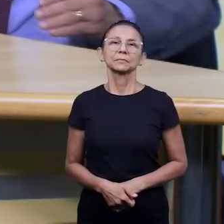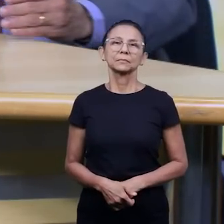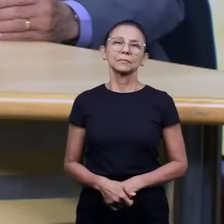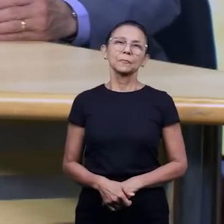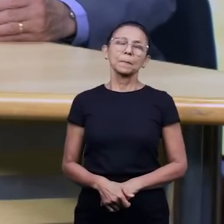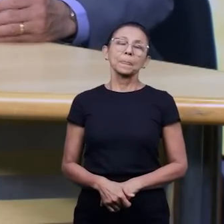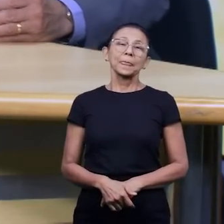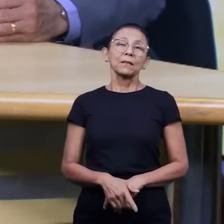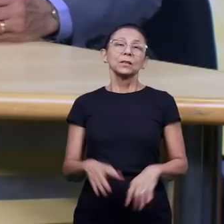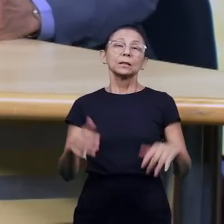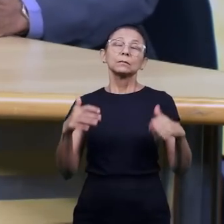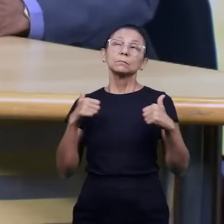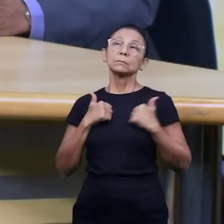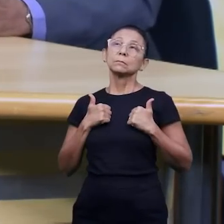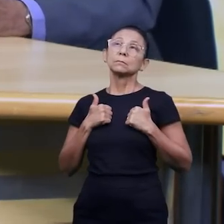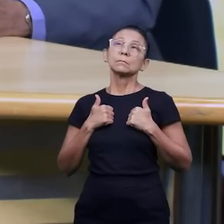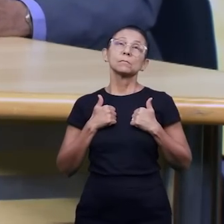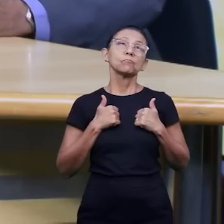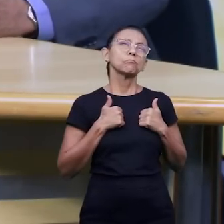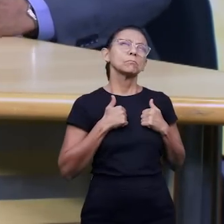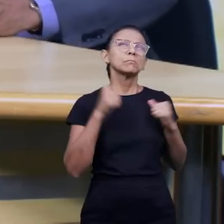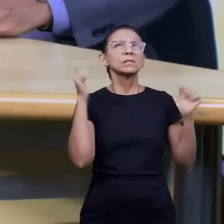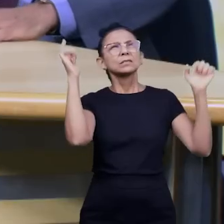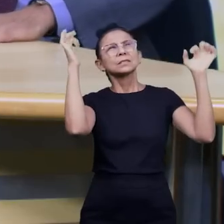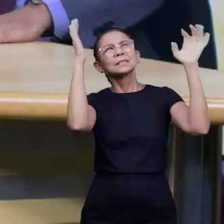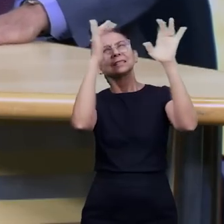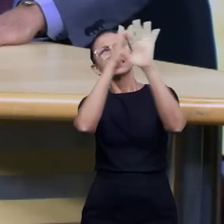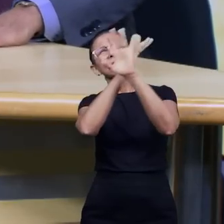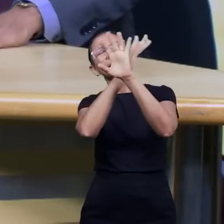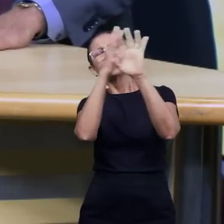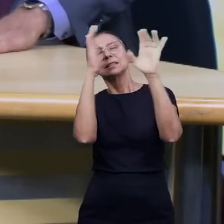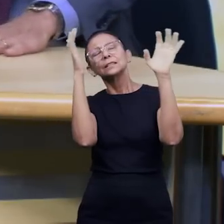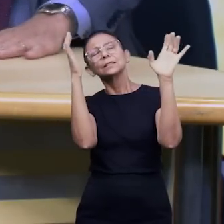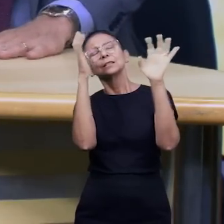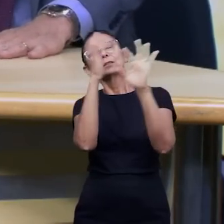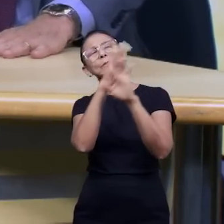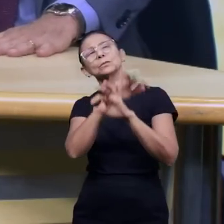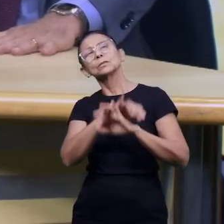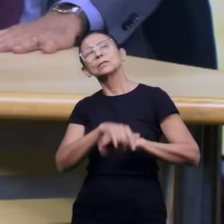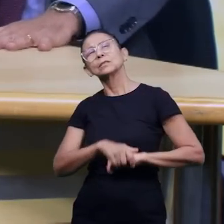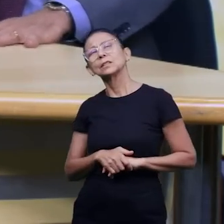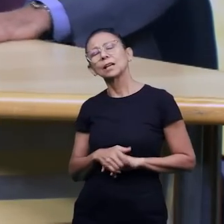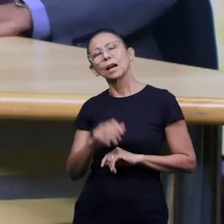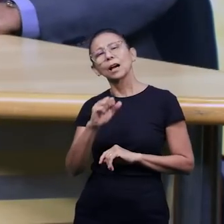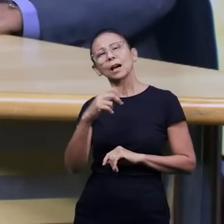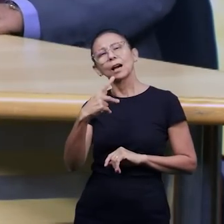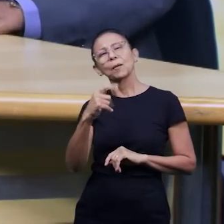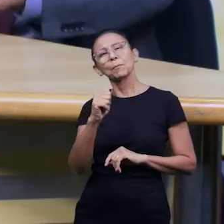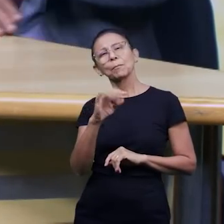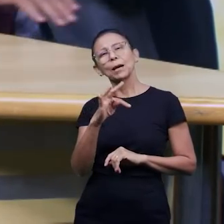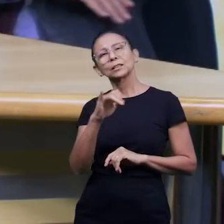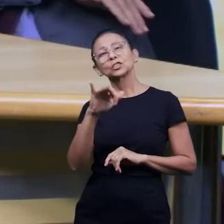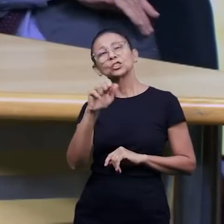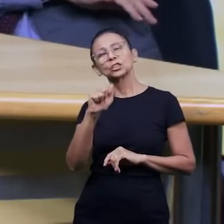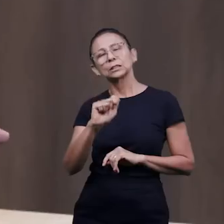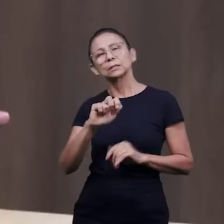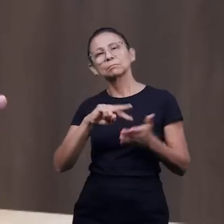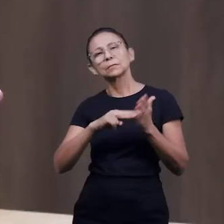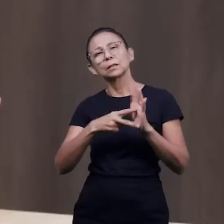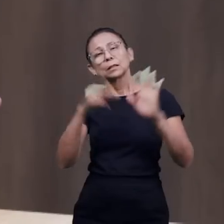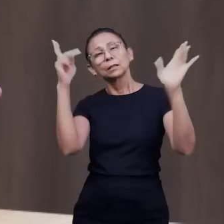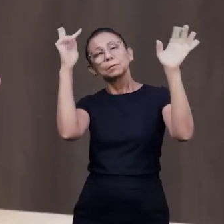pergunta. Por exemplo, aí lá assim, porque tem, né? Há aquelas opressões, né? Há aquele irmão, às vezes,